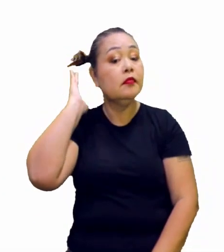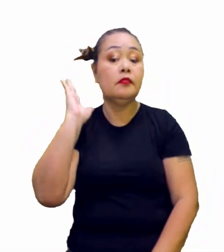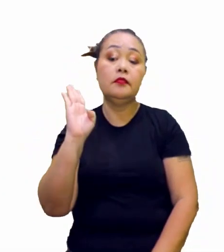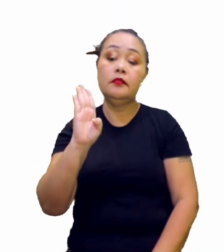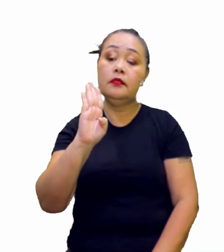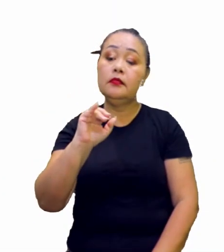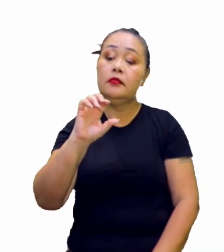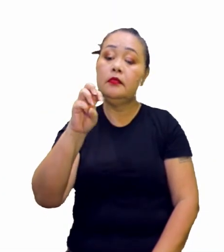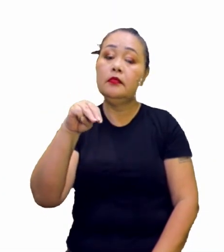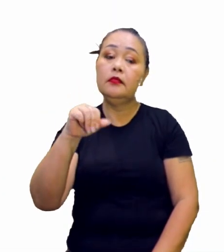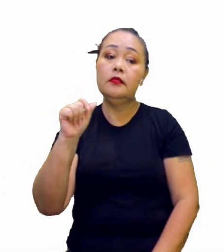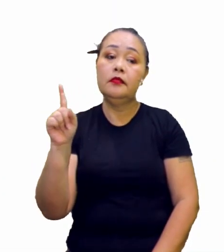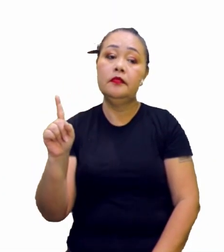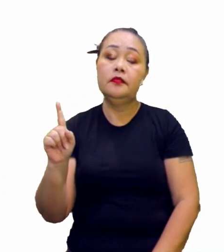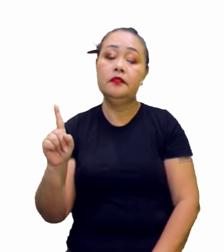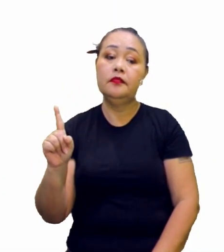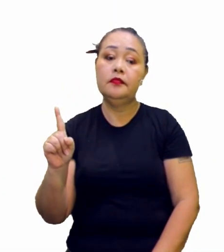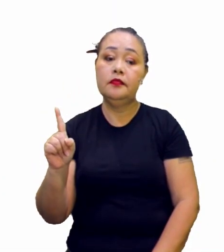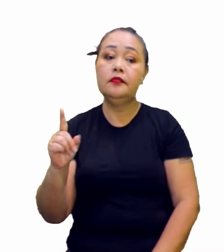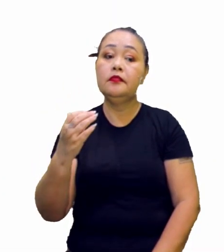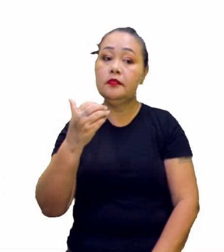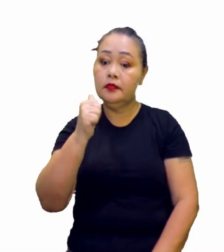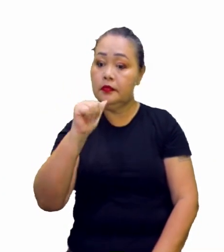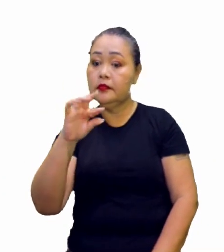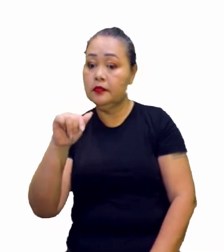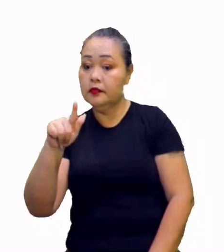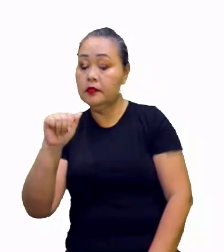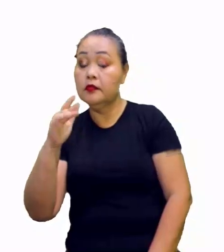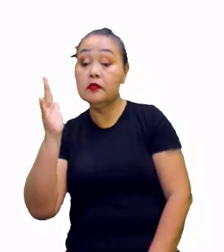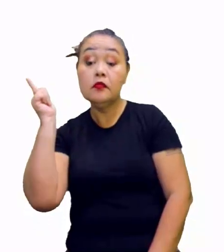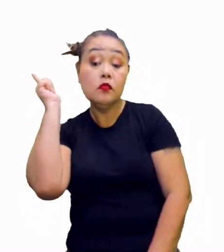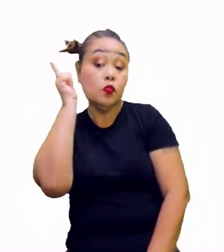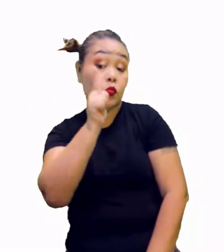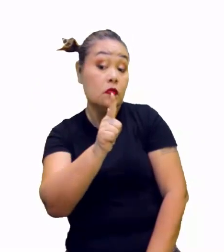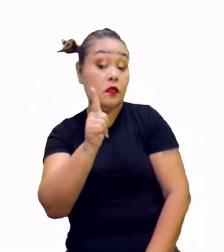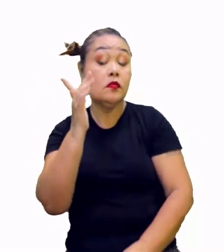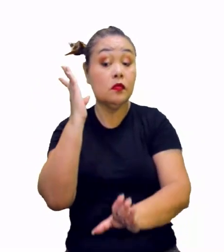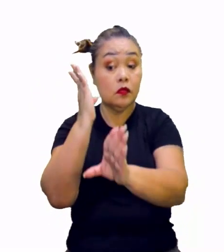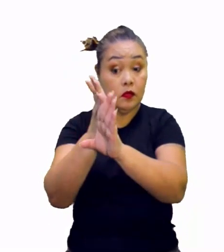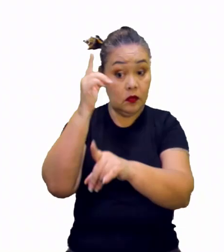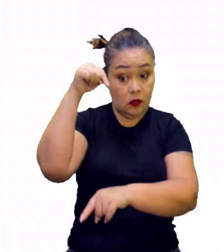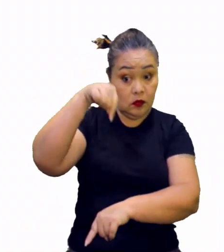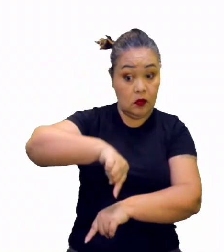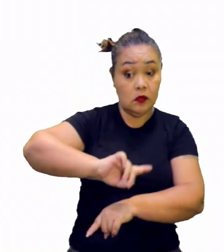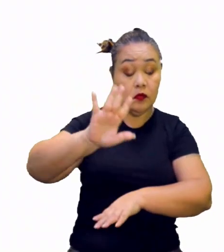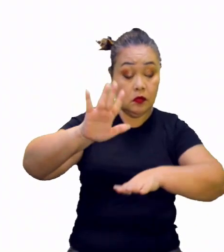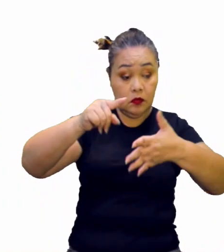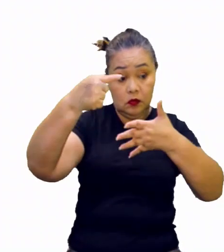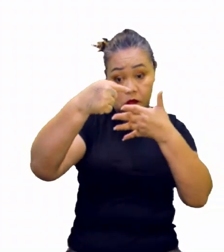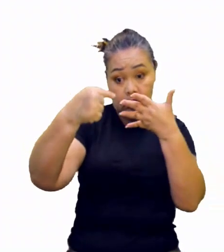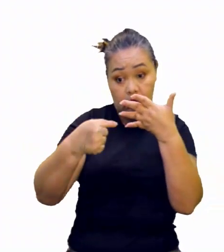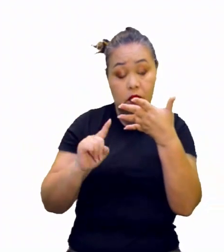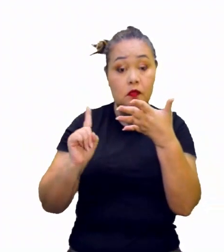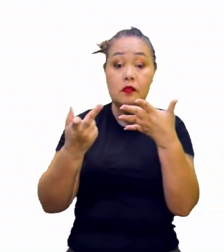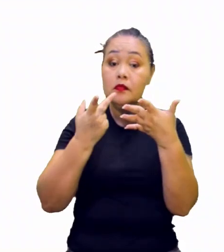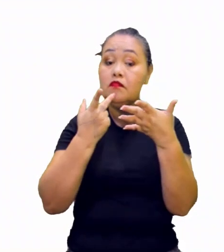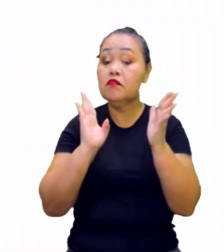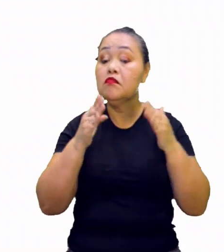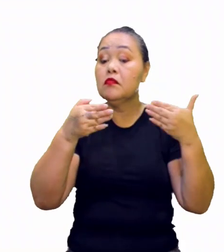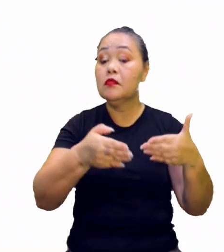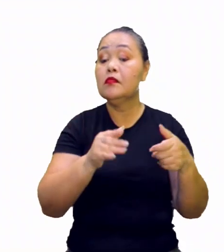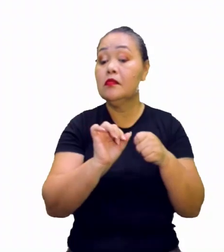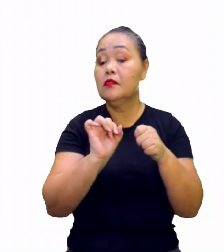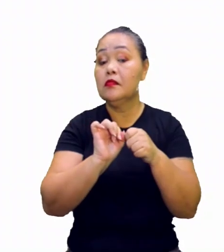bioma da Caatinga, a gente consegue encontrar determinados elementos, mas eu não falei que são específicos de